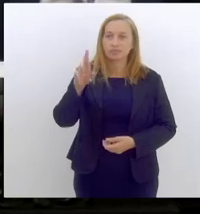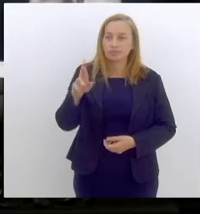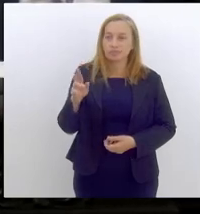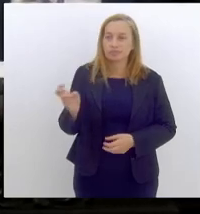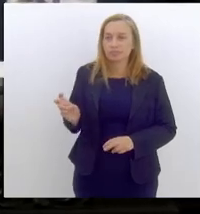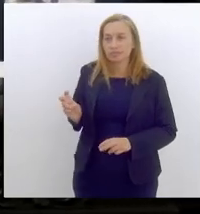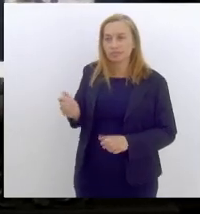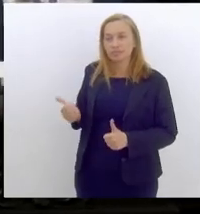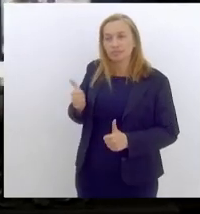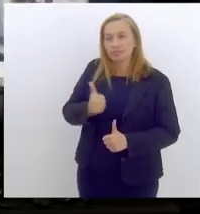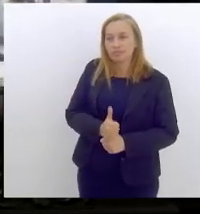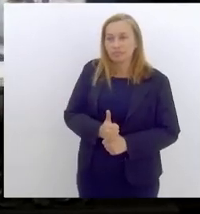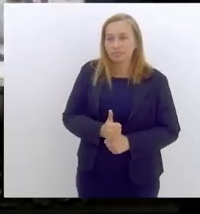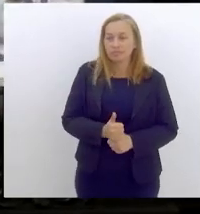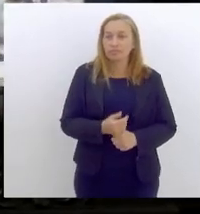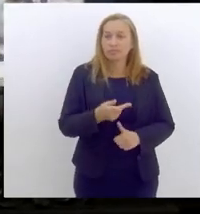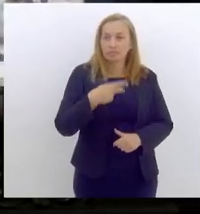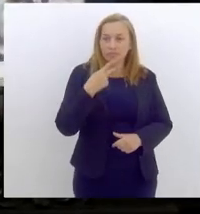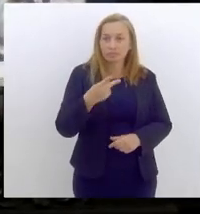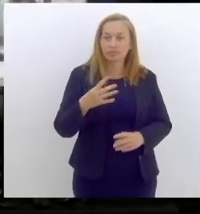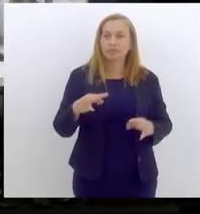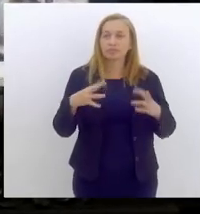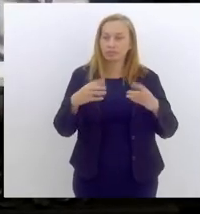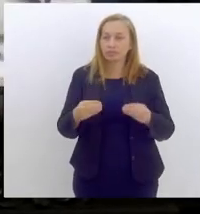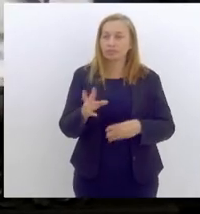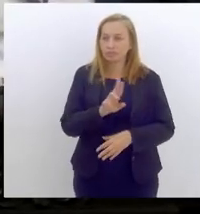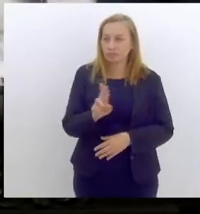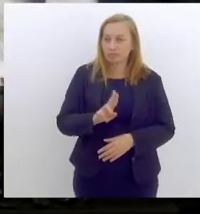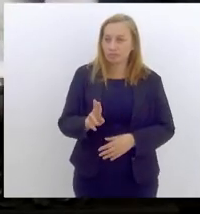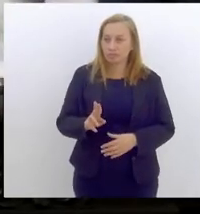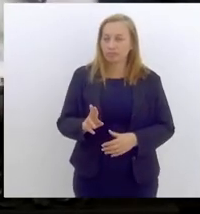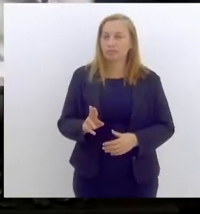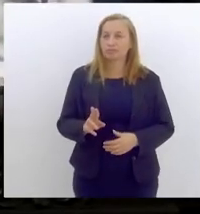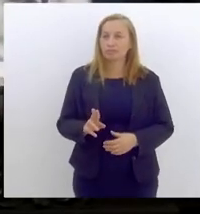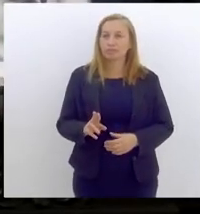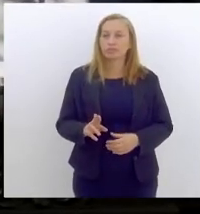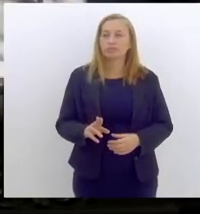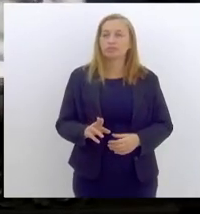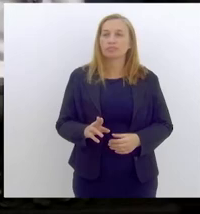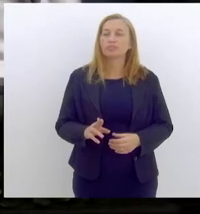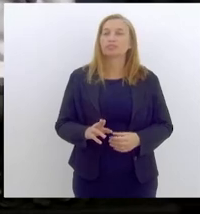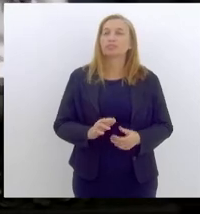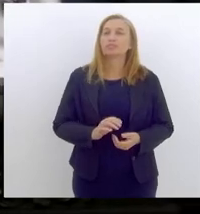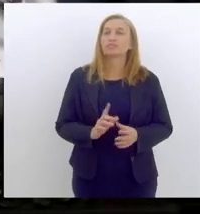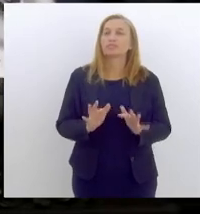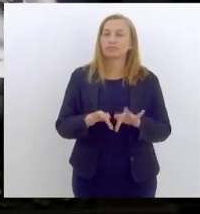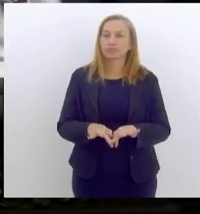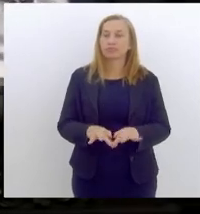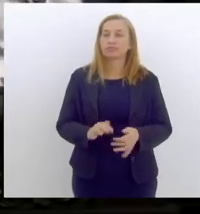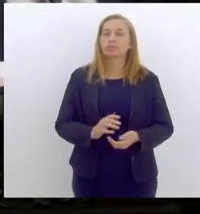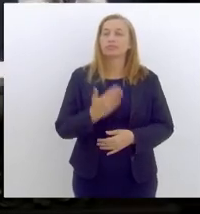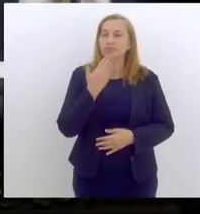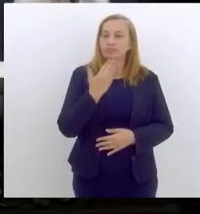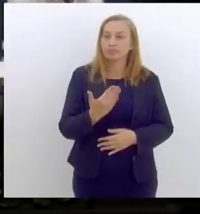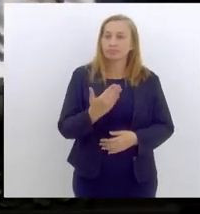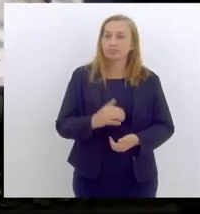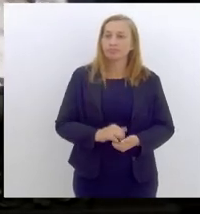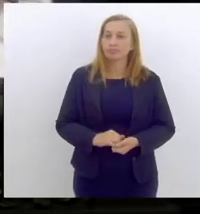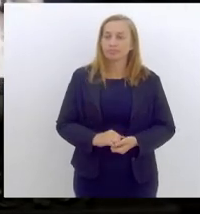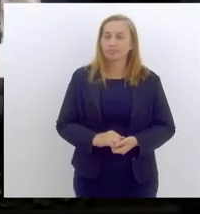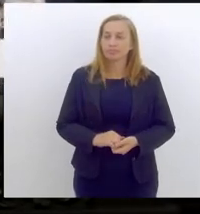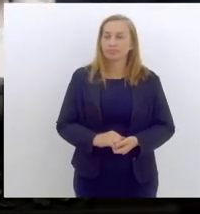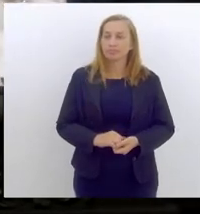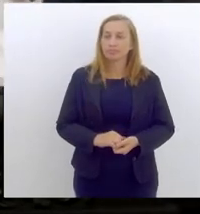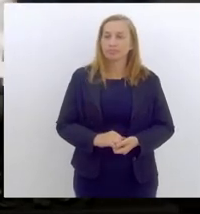e proclama a chapa toda e dá posse à chapa completa. Então, eu peço que me